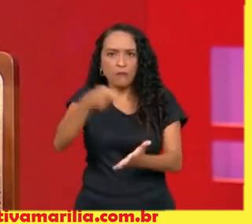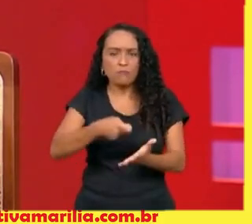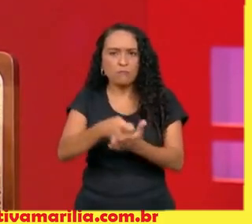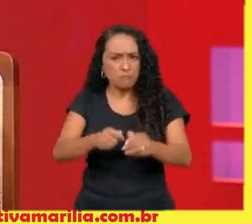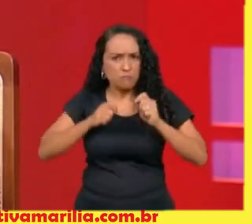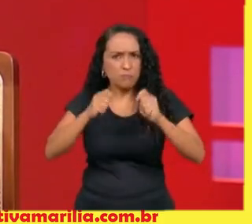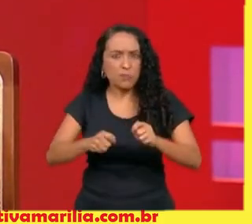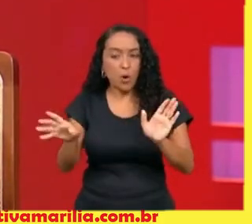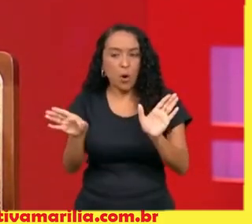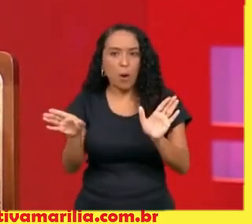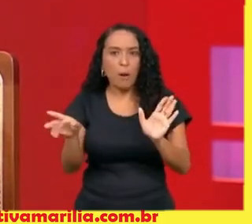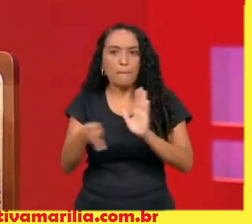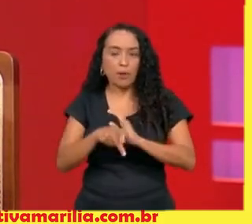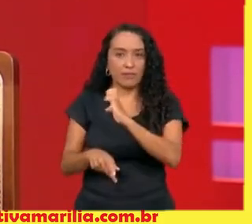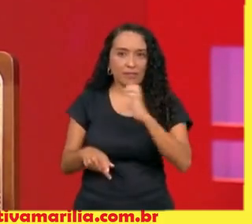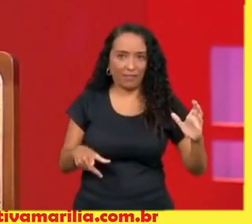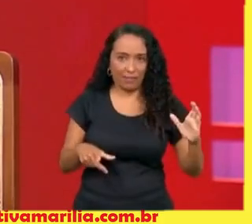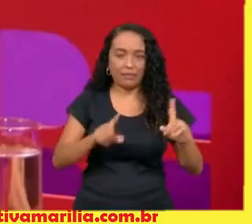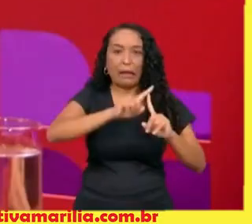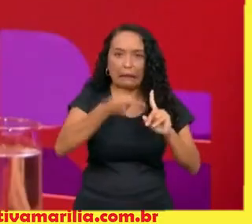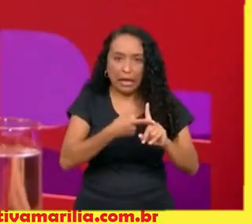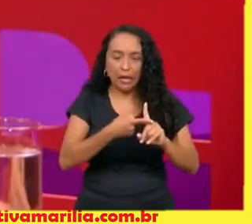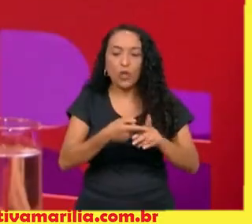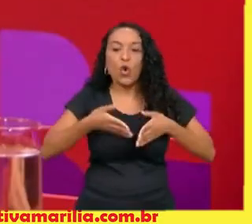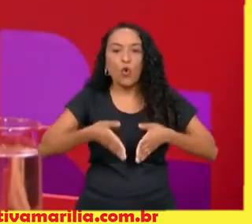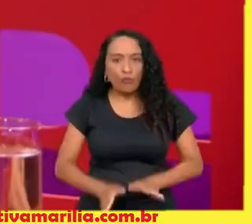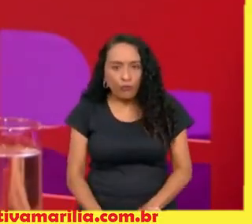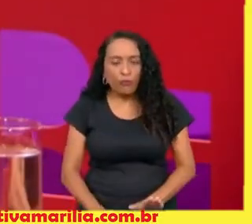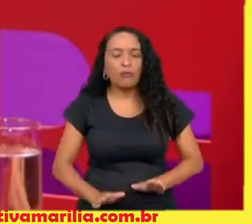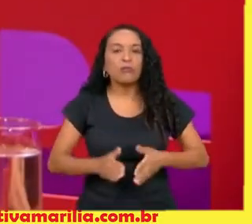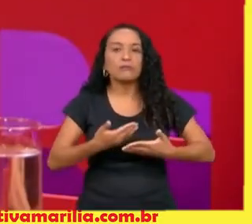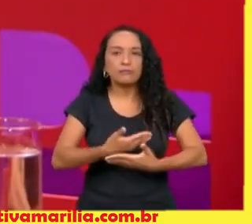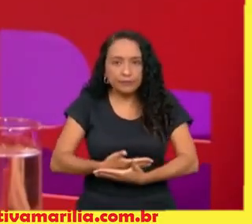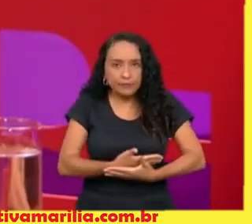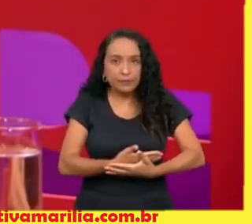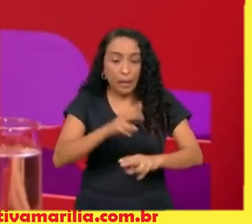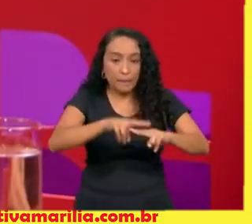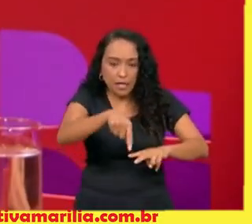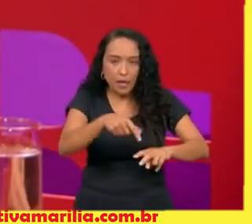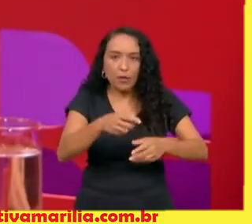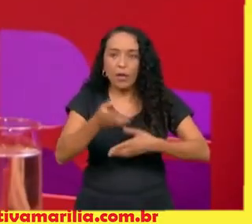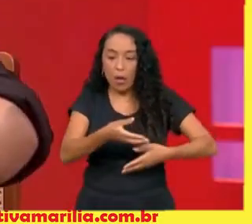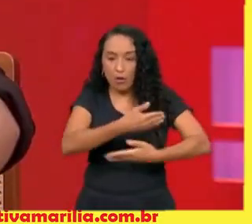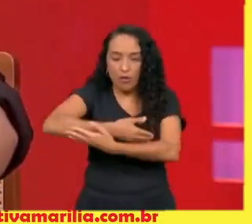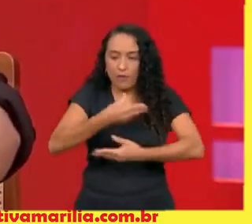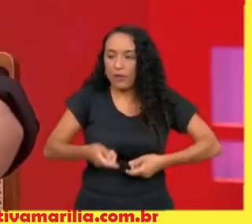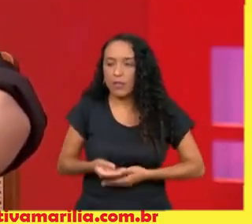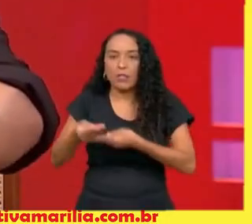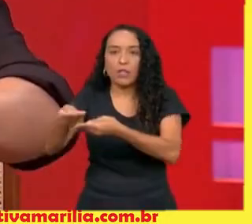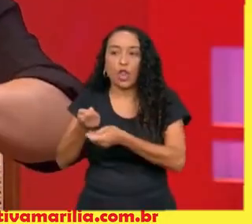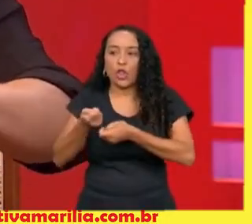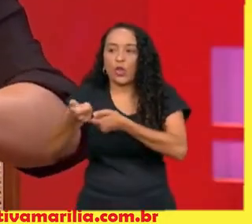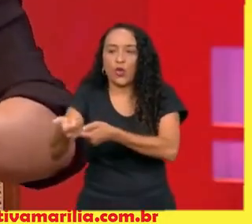Ela teve o filho na prisão, assassinaram ela e doaram o filho ilegalmente, né, para uma outra família. E